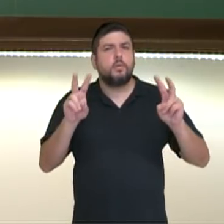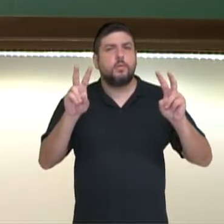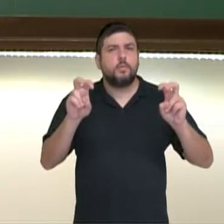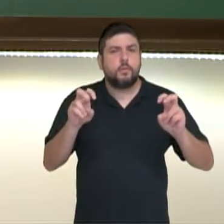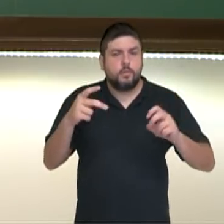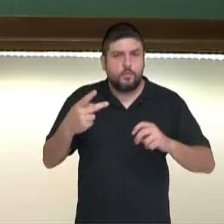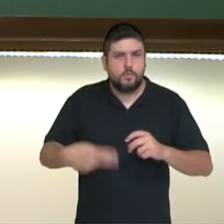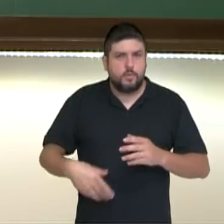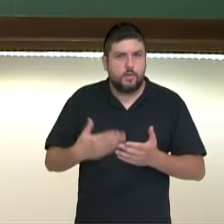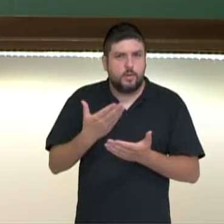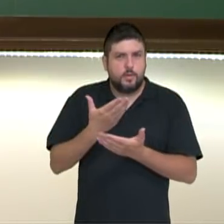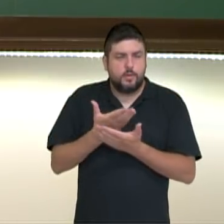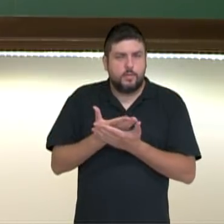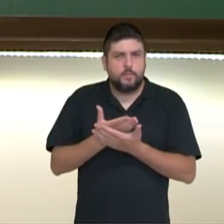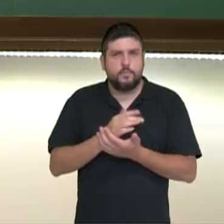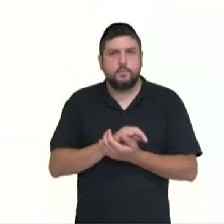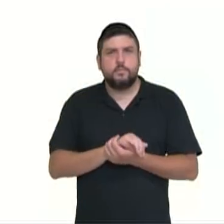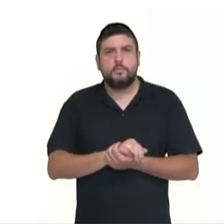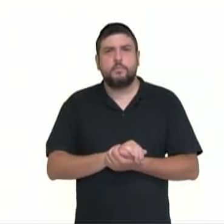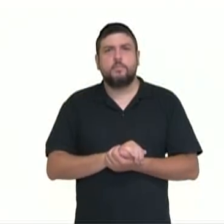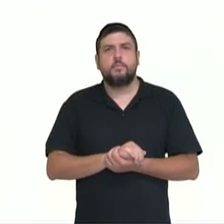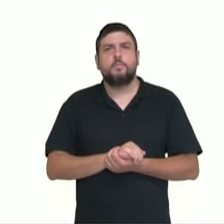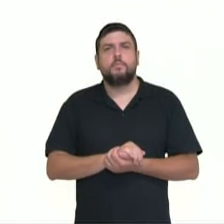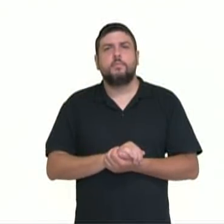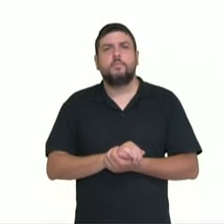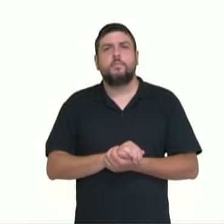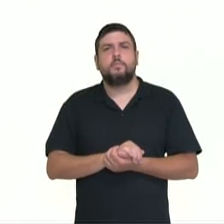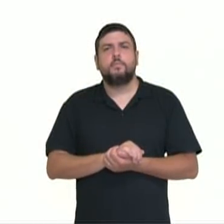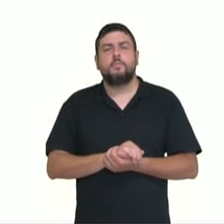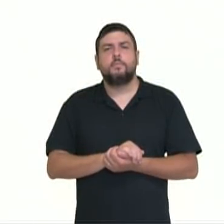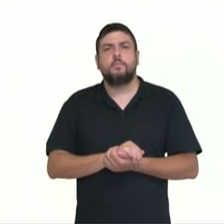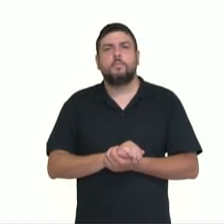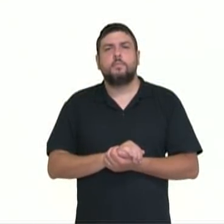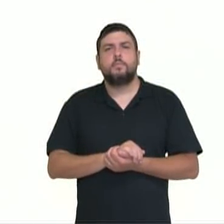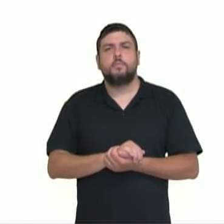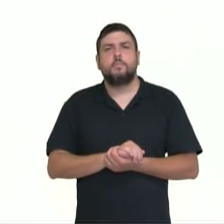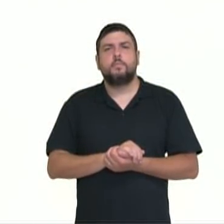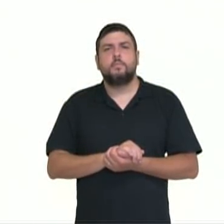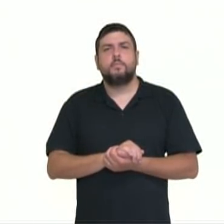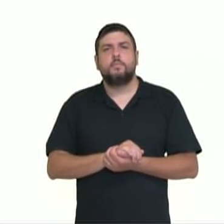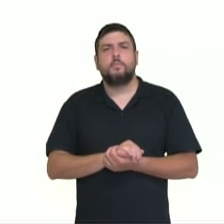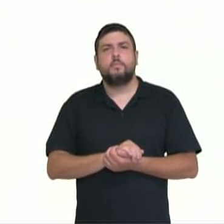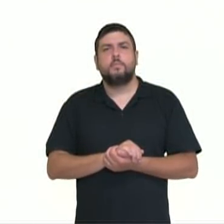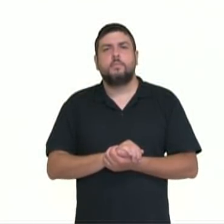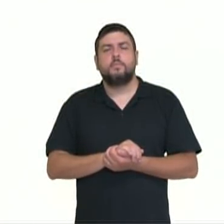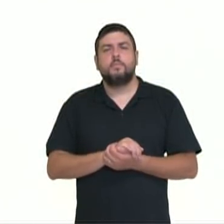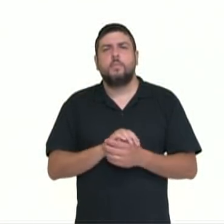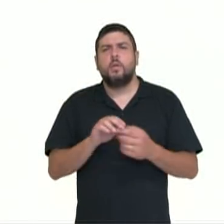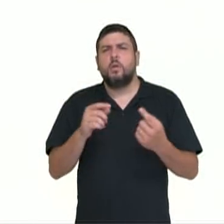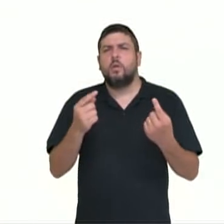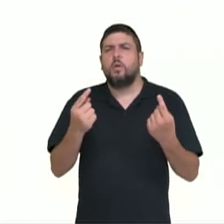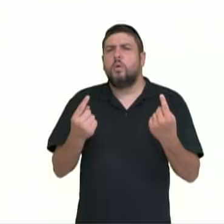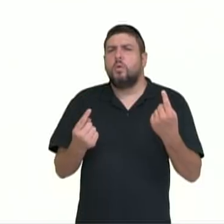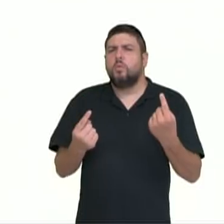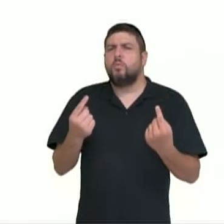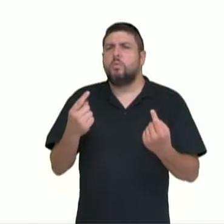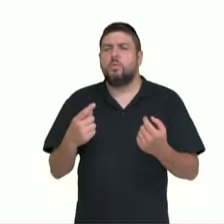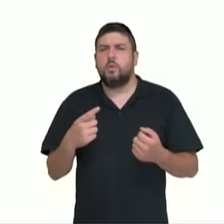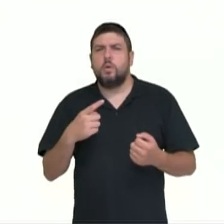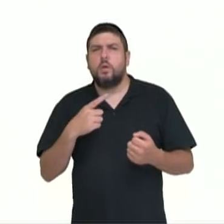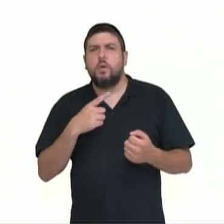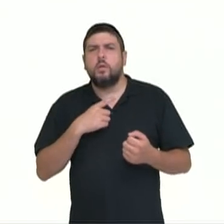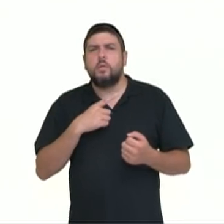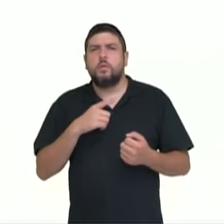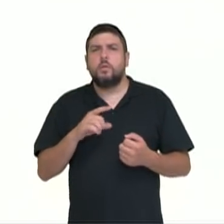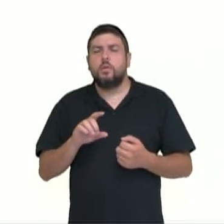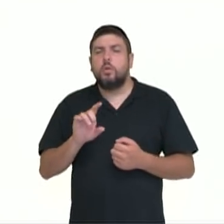Vamos ao primeiro quiz. Qual alternativa desta contém apenas